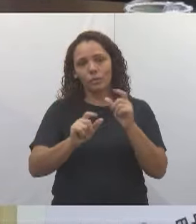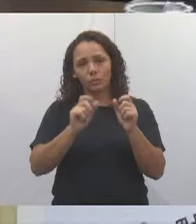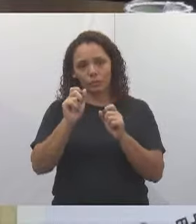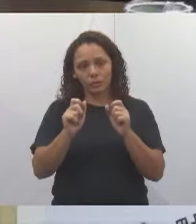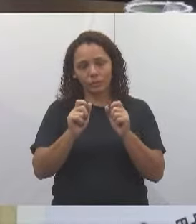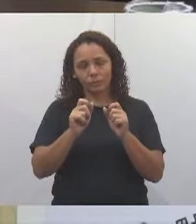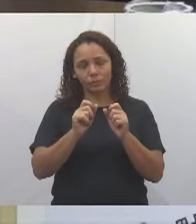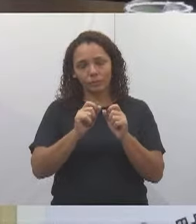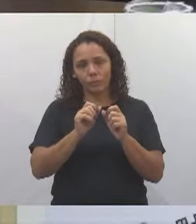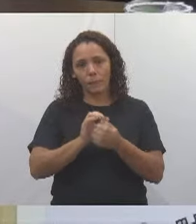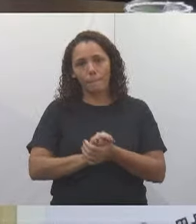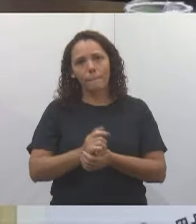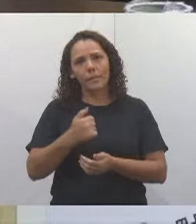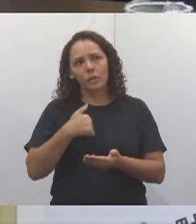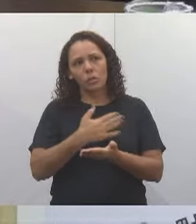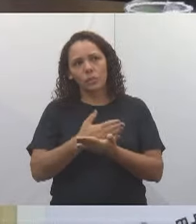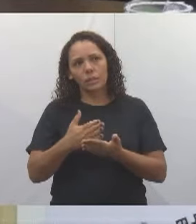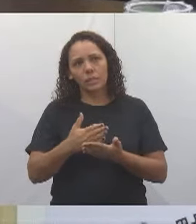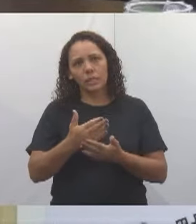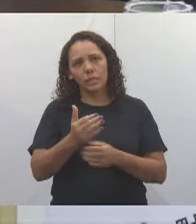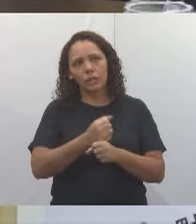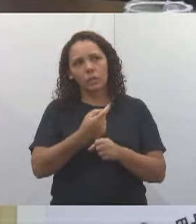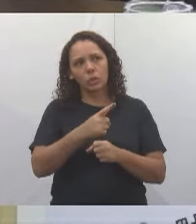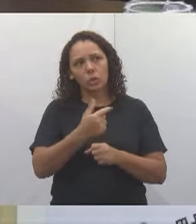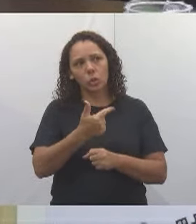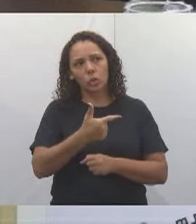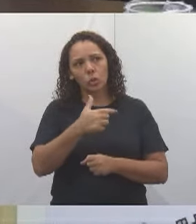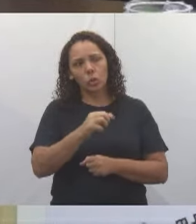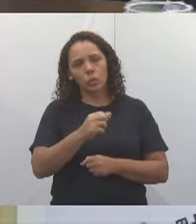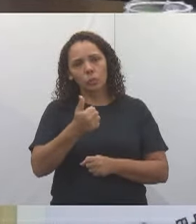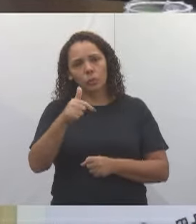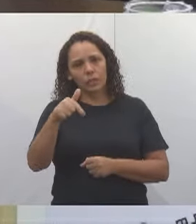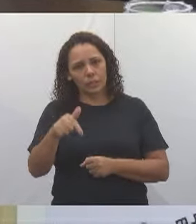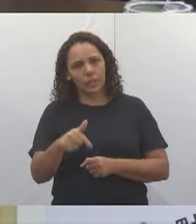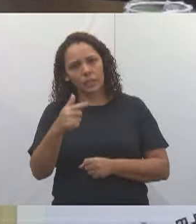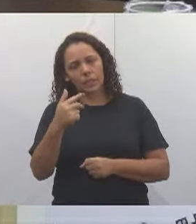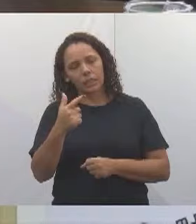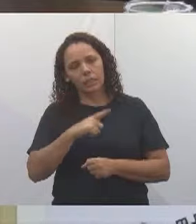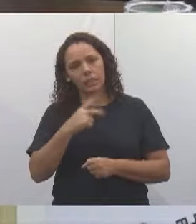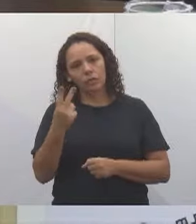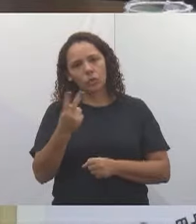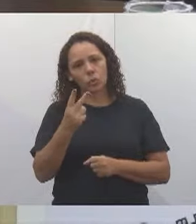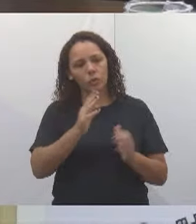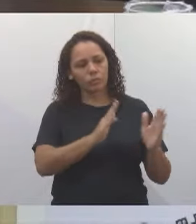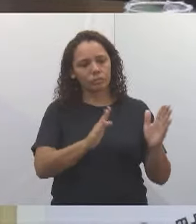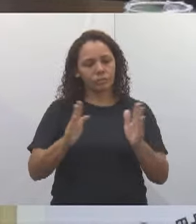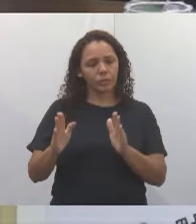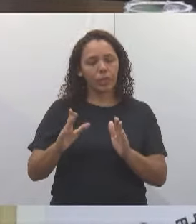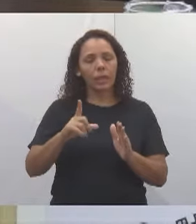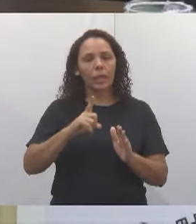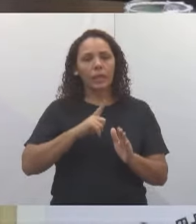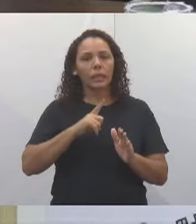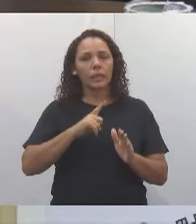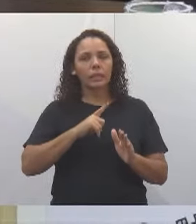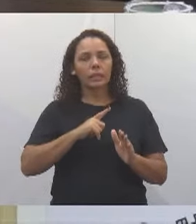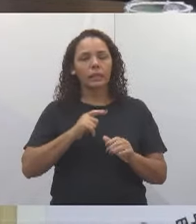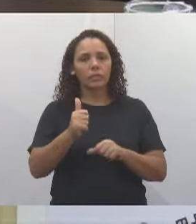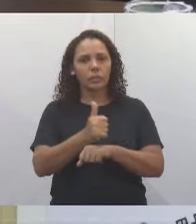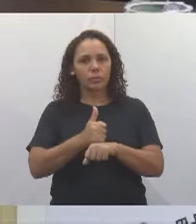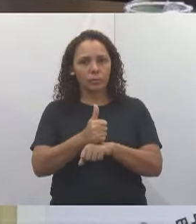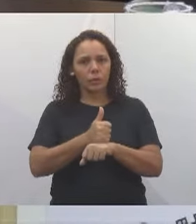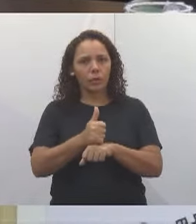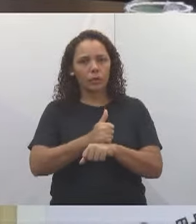desde 2017, acho que nós passamos assim, dois períodos que a gente teve cardio e cardiologia não era problema, que foi